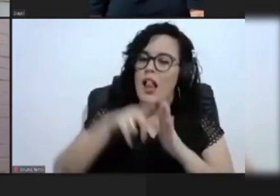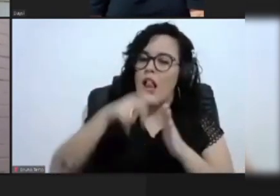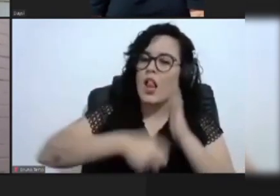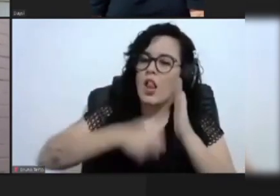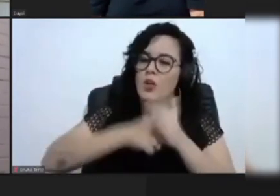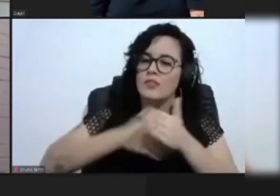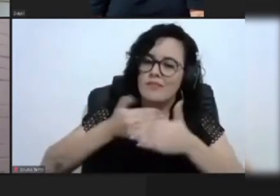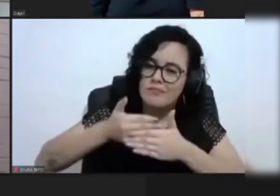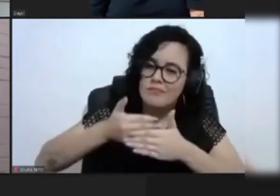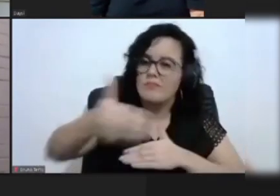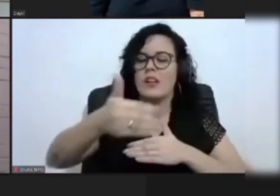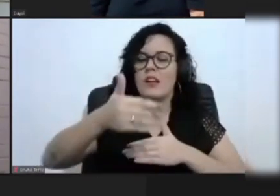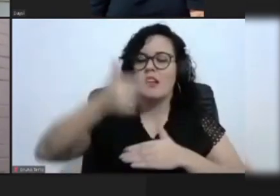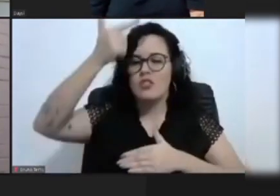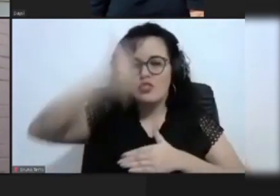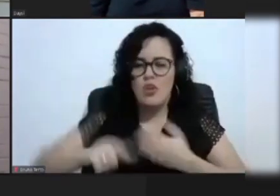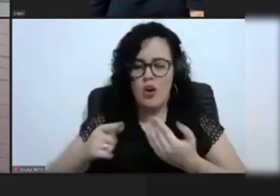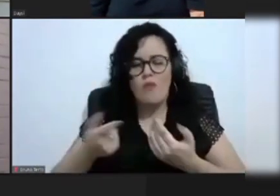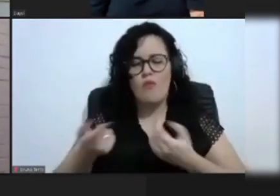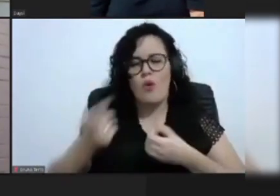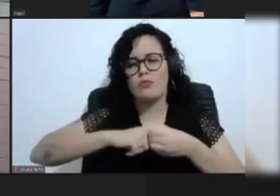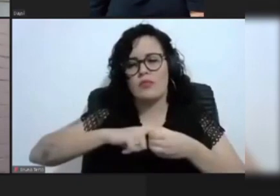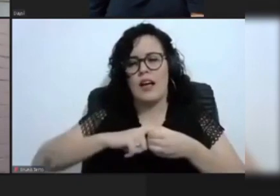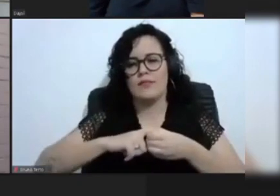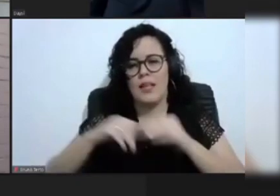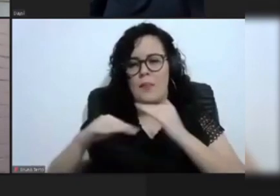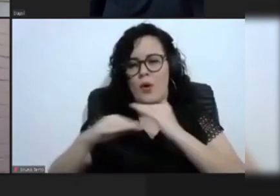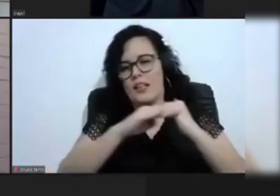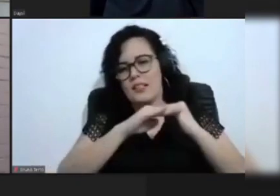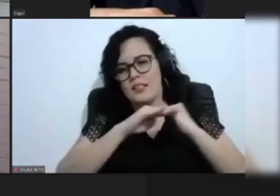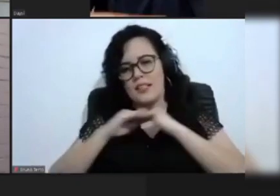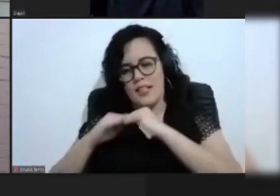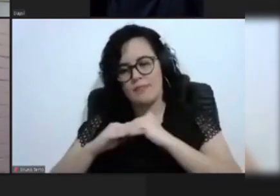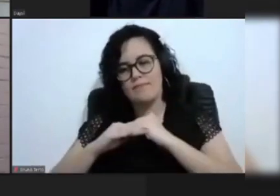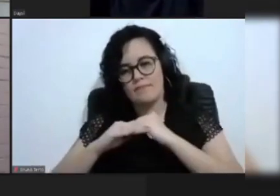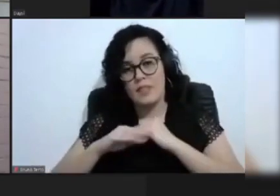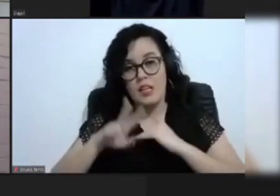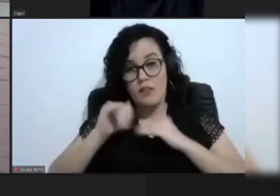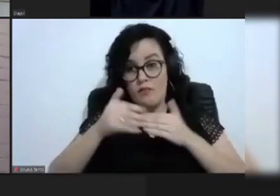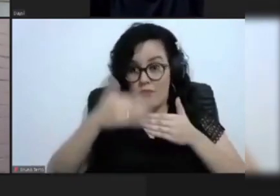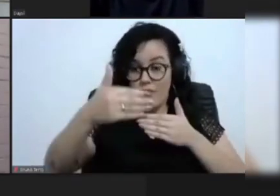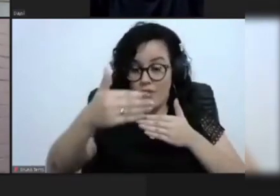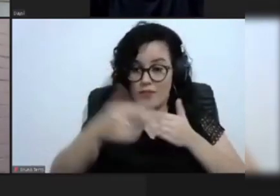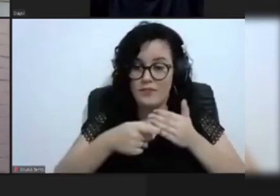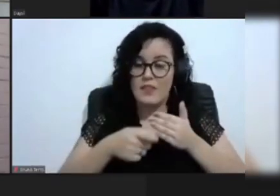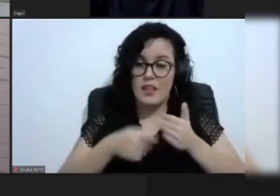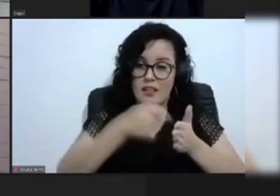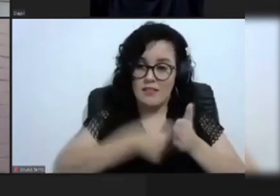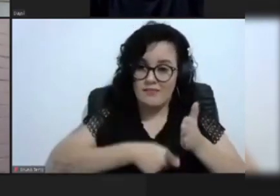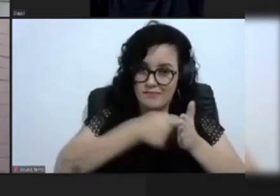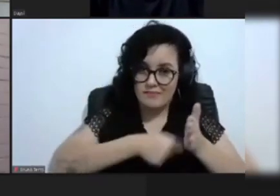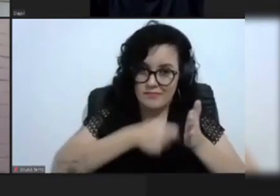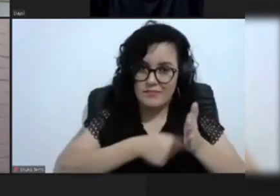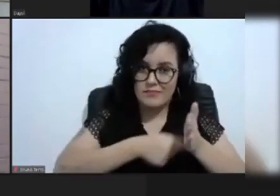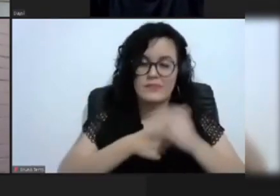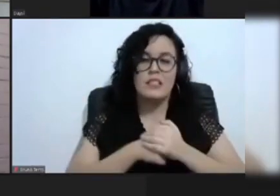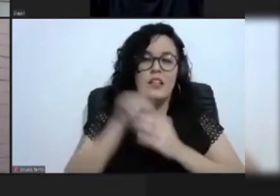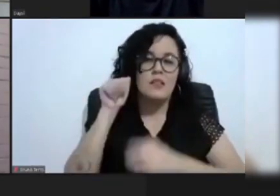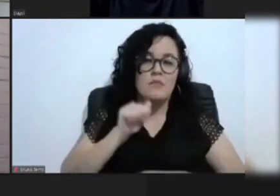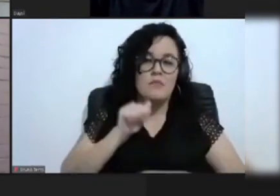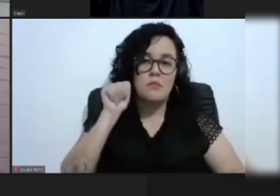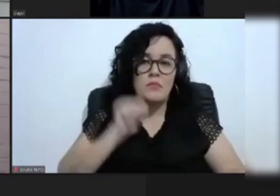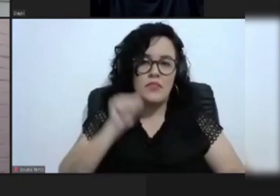pela redemocratização no Brasil. Então, a gente vai promover esse encontro, resistência, substantivo feminino, que